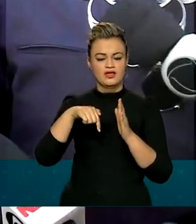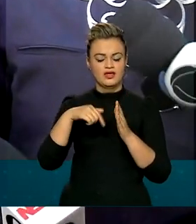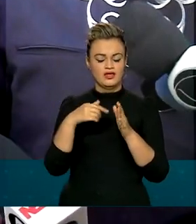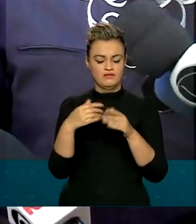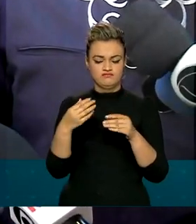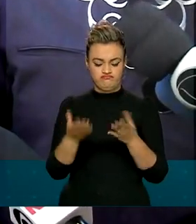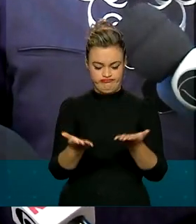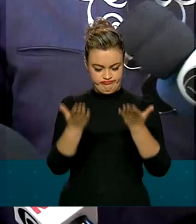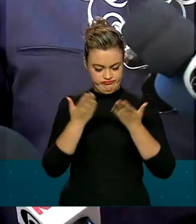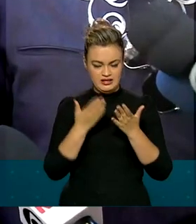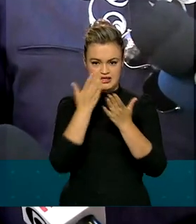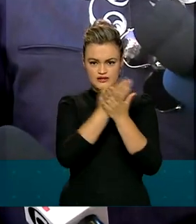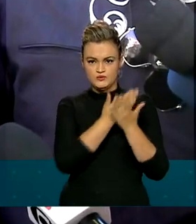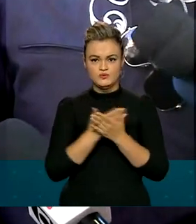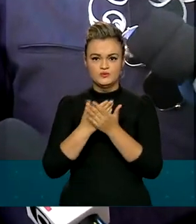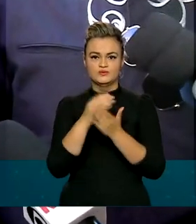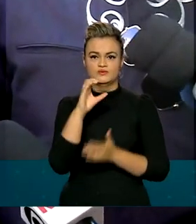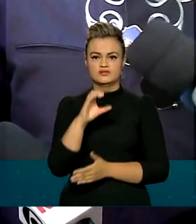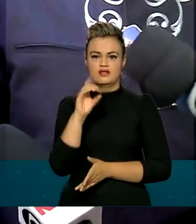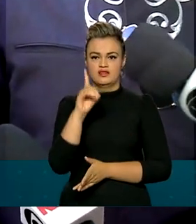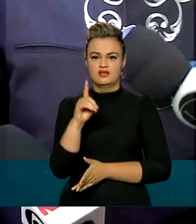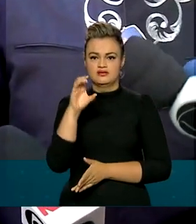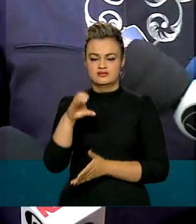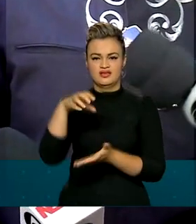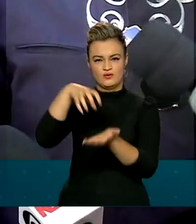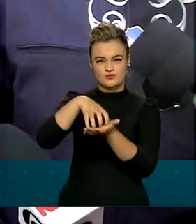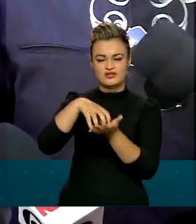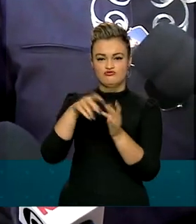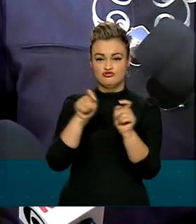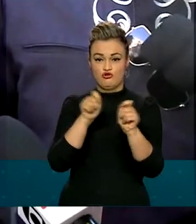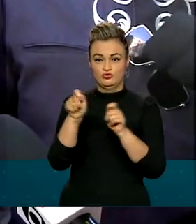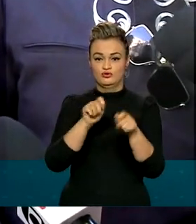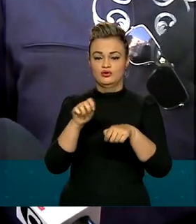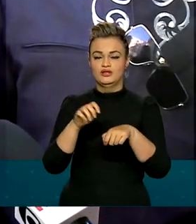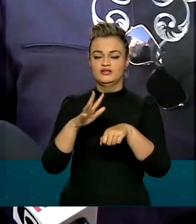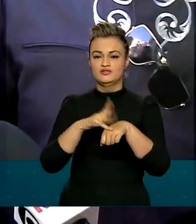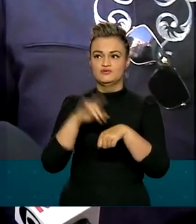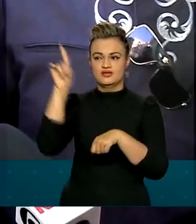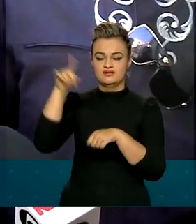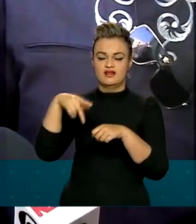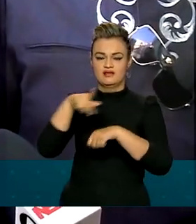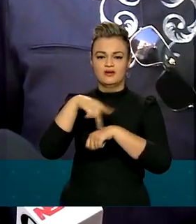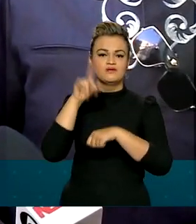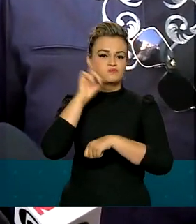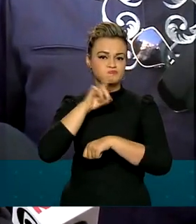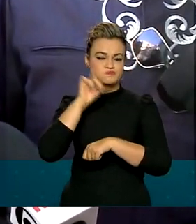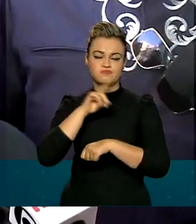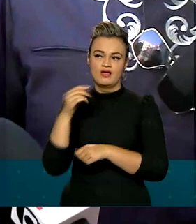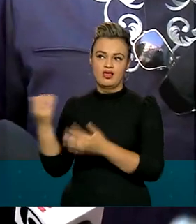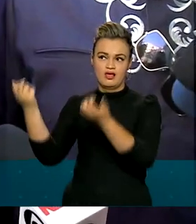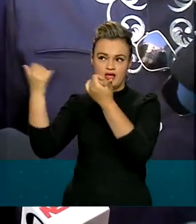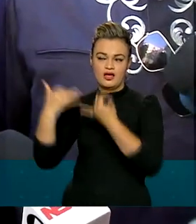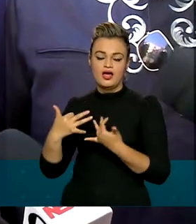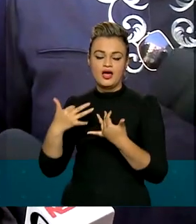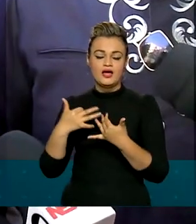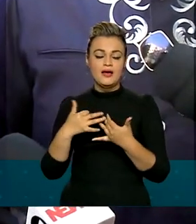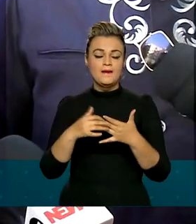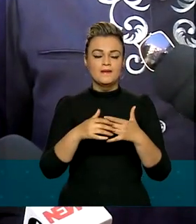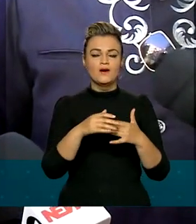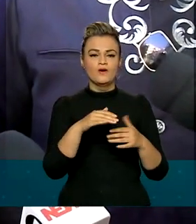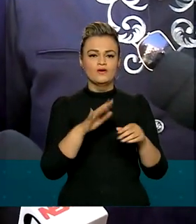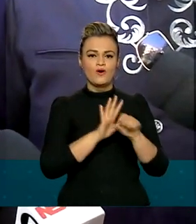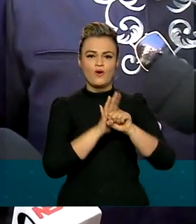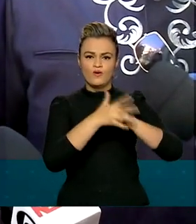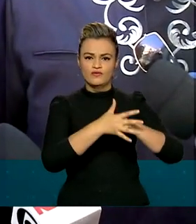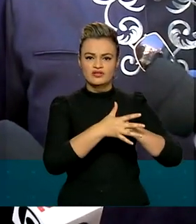tive acesso a estudos do CDC, Centro de Controle de Doenças dos Estados Unidos. O que mais mata de Covid, né, em primeiro lugar,